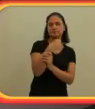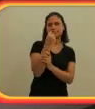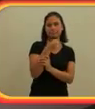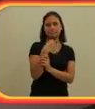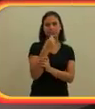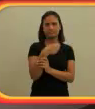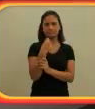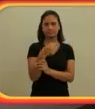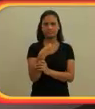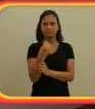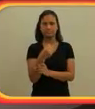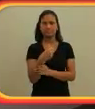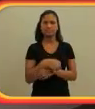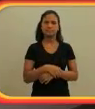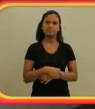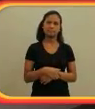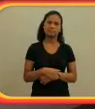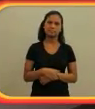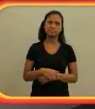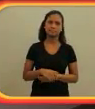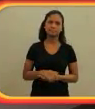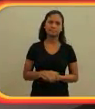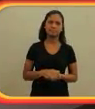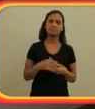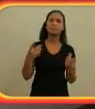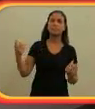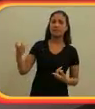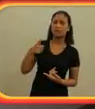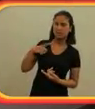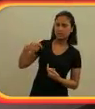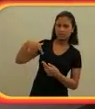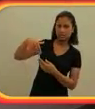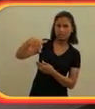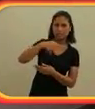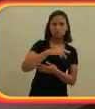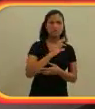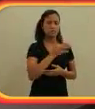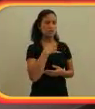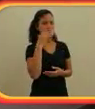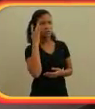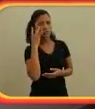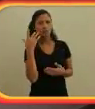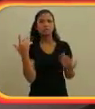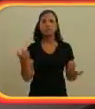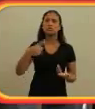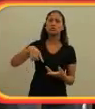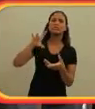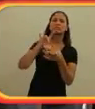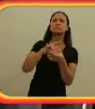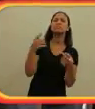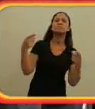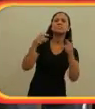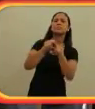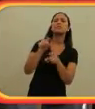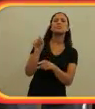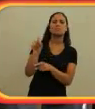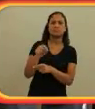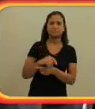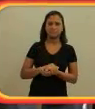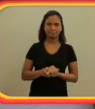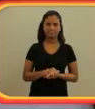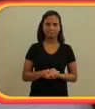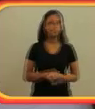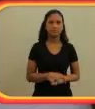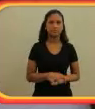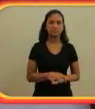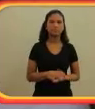crucial para um tratamento sério em termos de fisioterapia. Elas têm que caminhar juntas. Eu acho. Não são concorrentes, elas são parceiras, têm que ser parceiras.